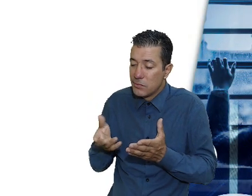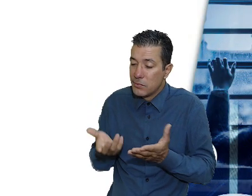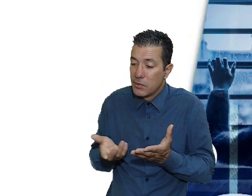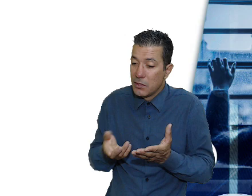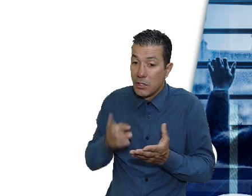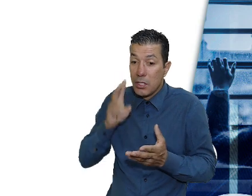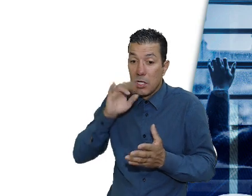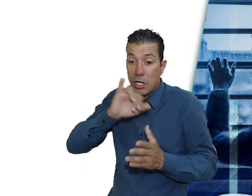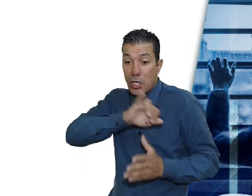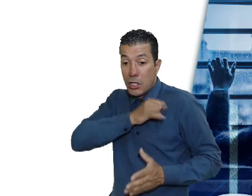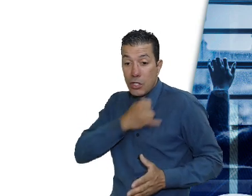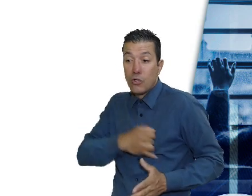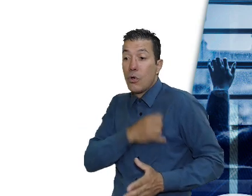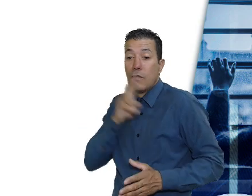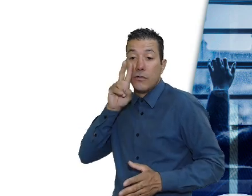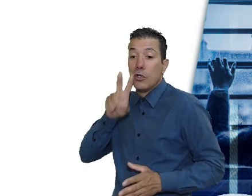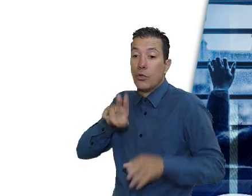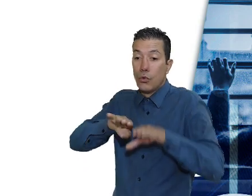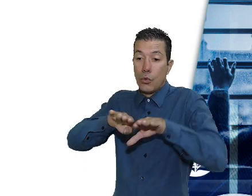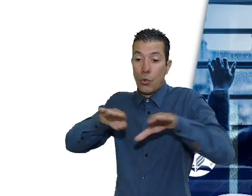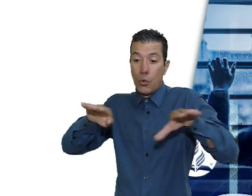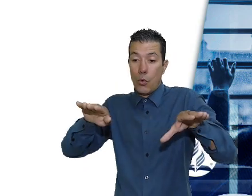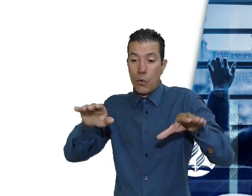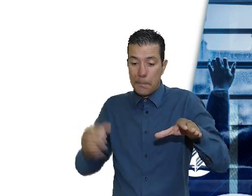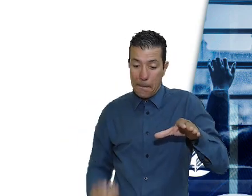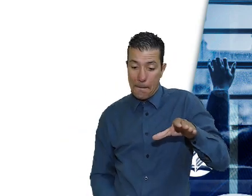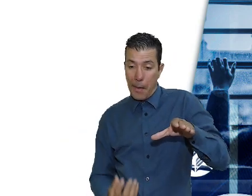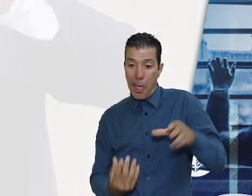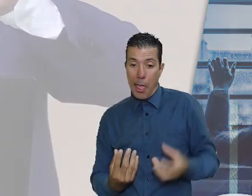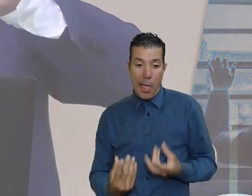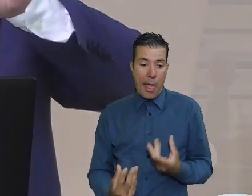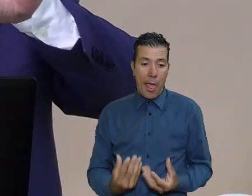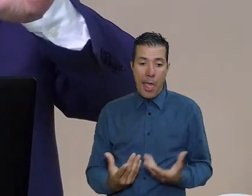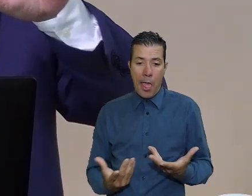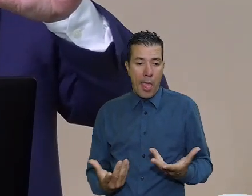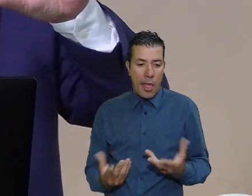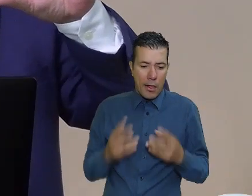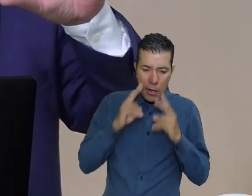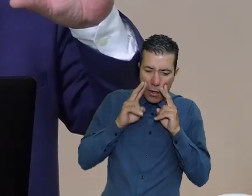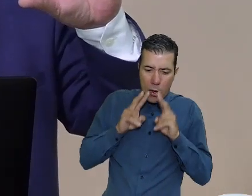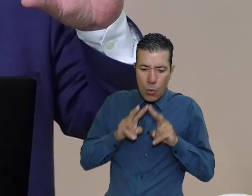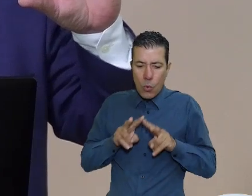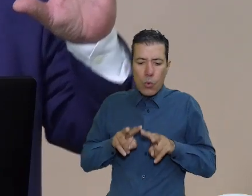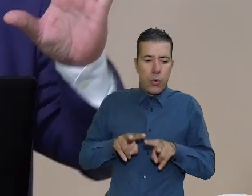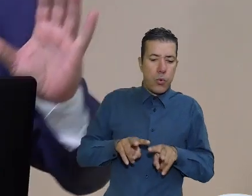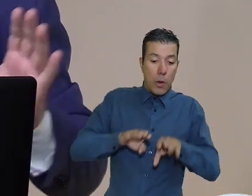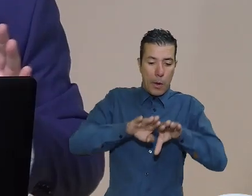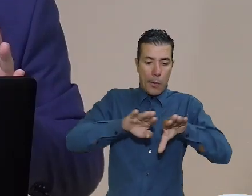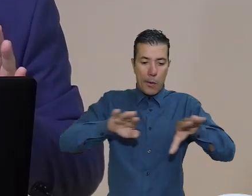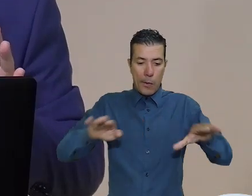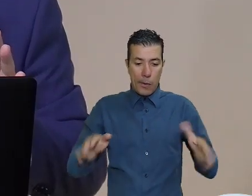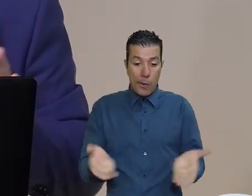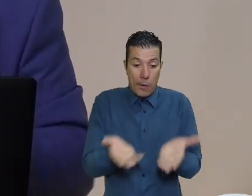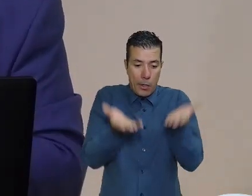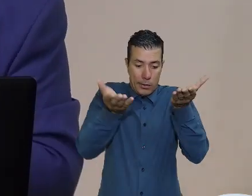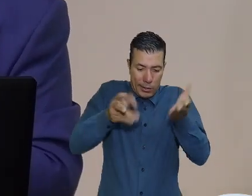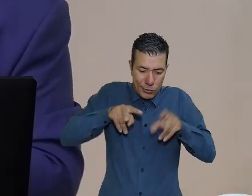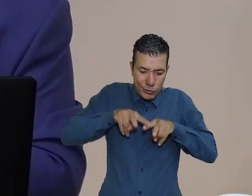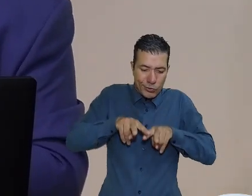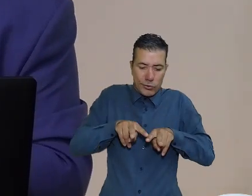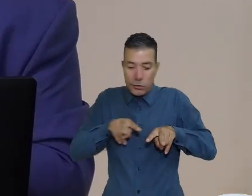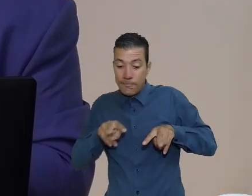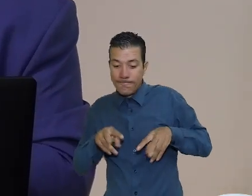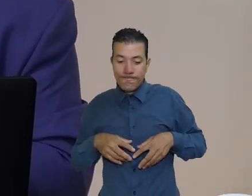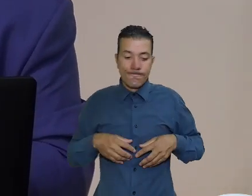João viu debaixo daquele altar? Interessante que parece que a visão do Apocalipse, ela vai se ampliando para João, mas agora